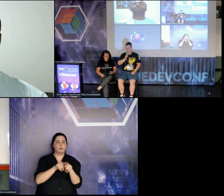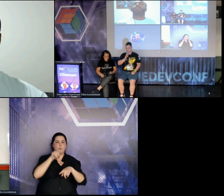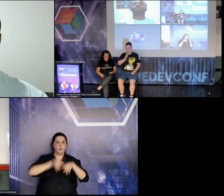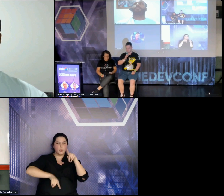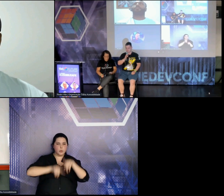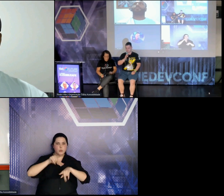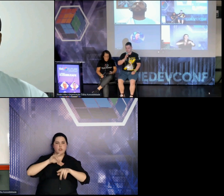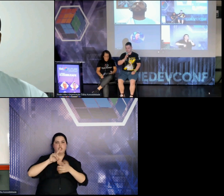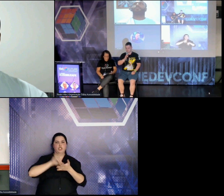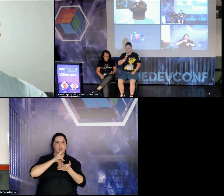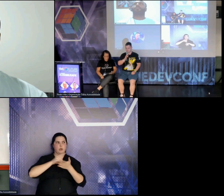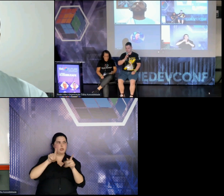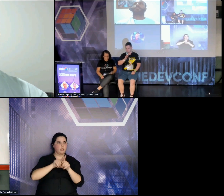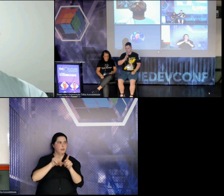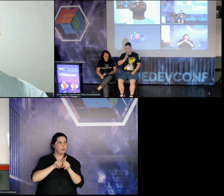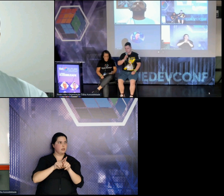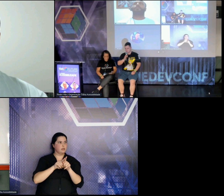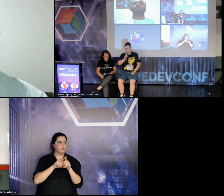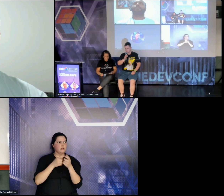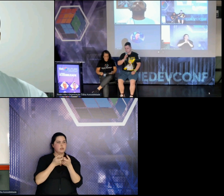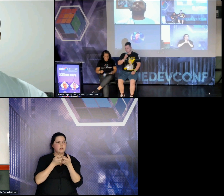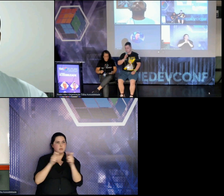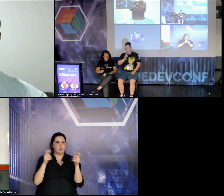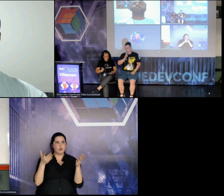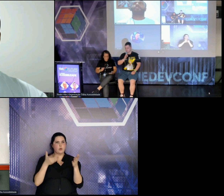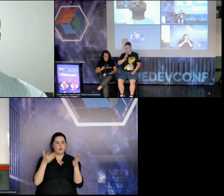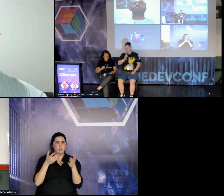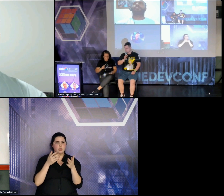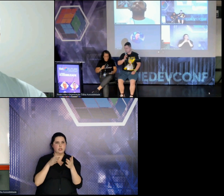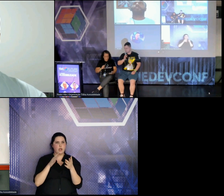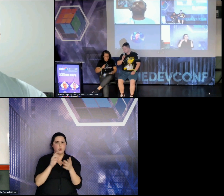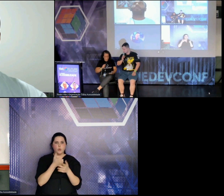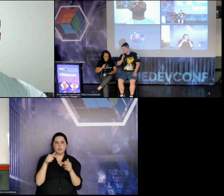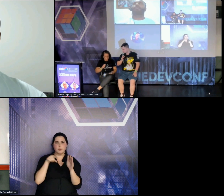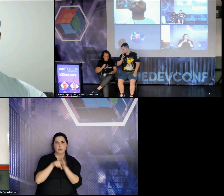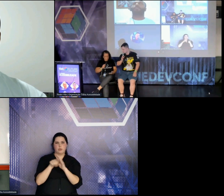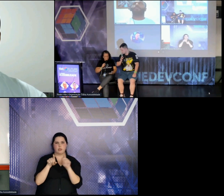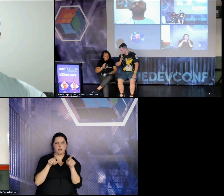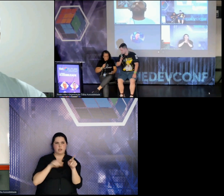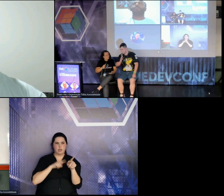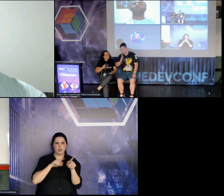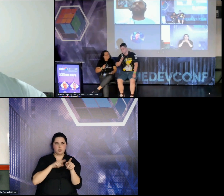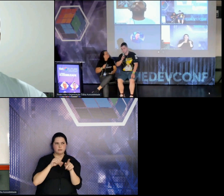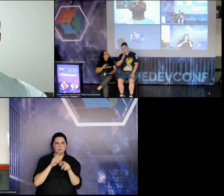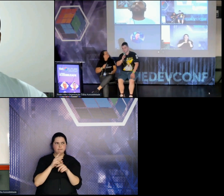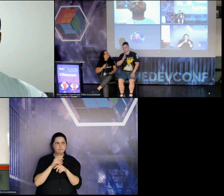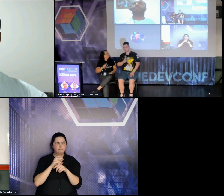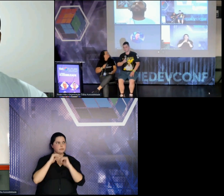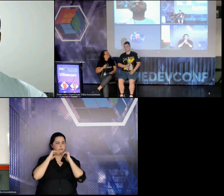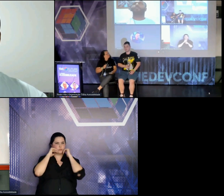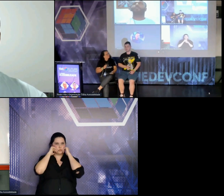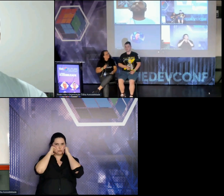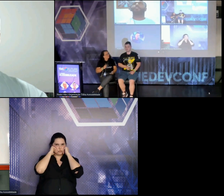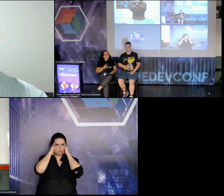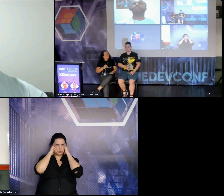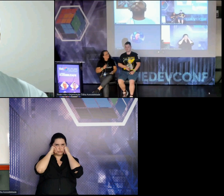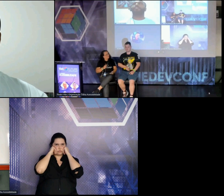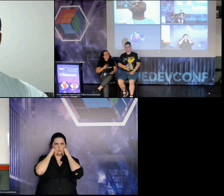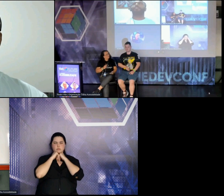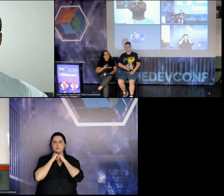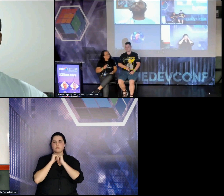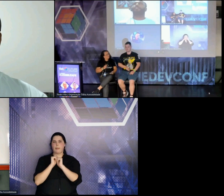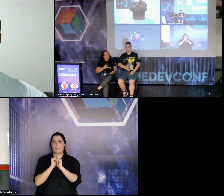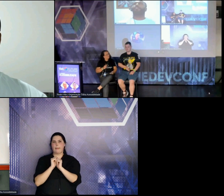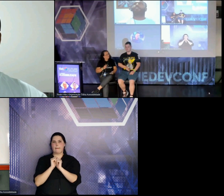produto digital e sempre expandir. Vamos lá para outra pergunta que tem Só complementar antes da pergunta, Giovanni, você falou